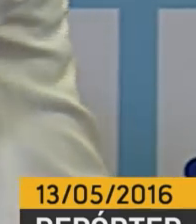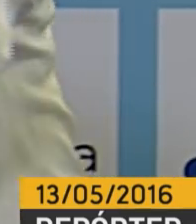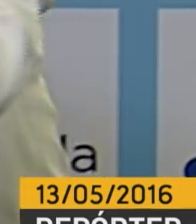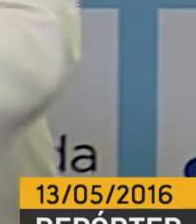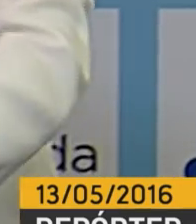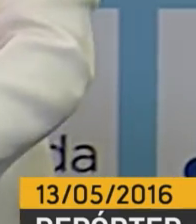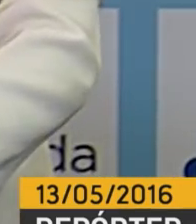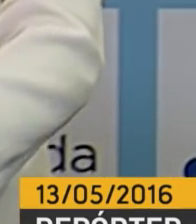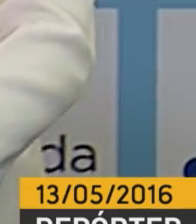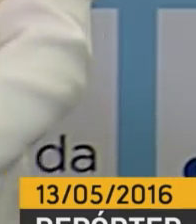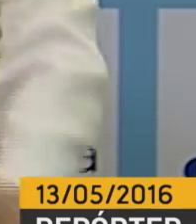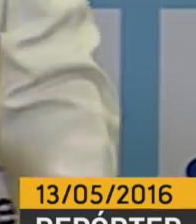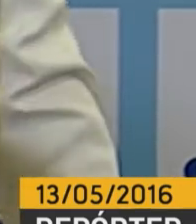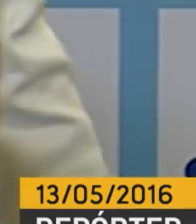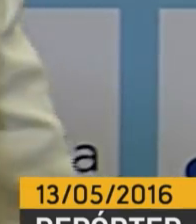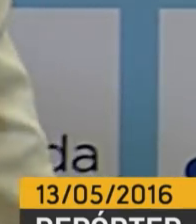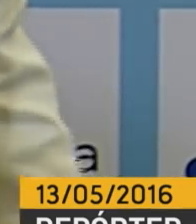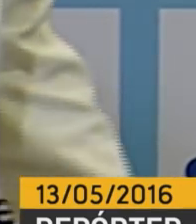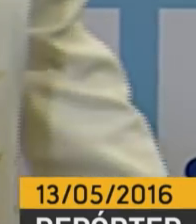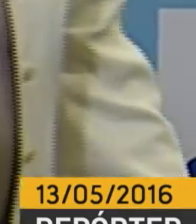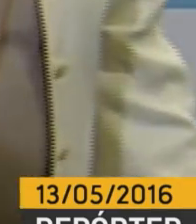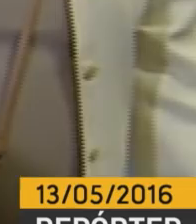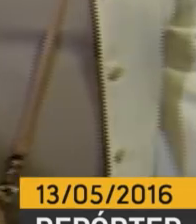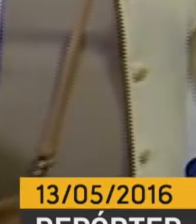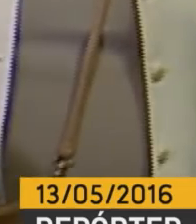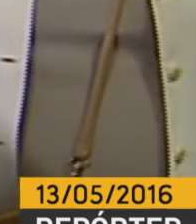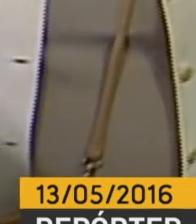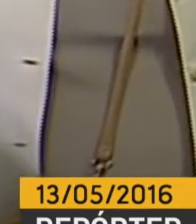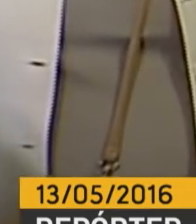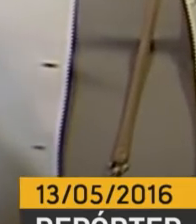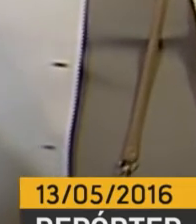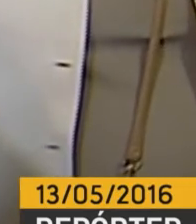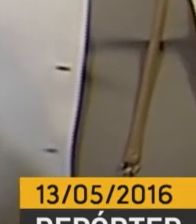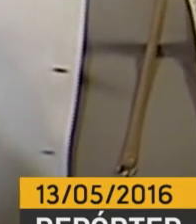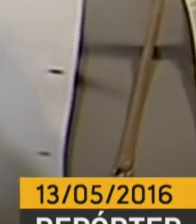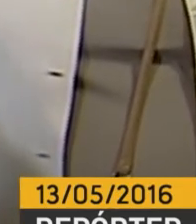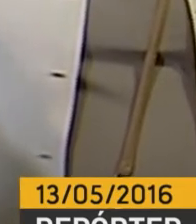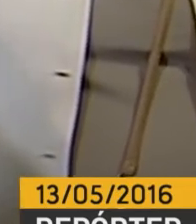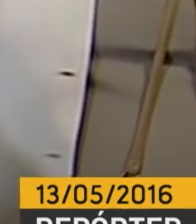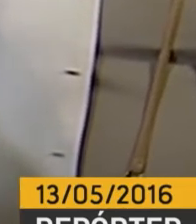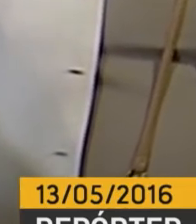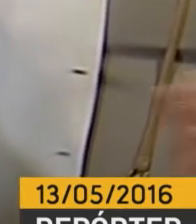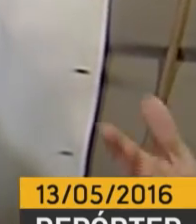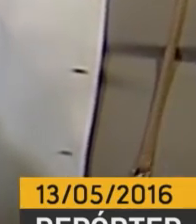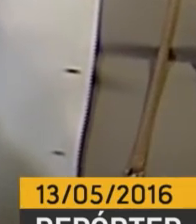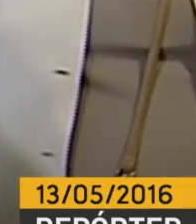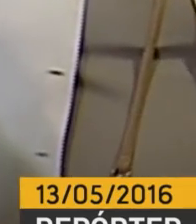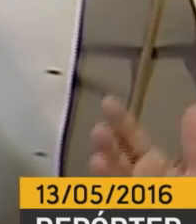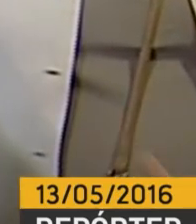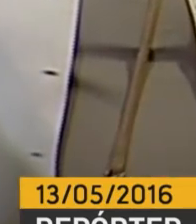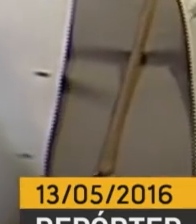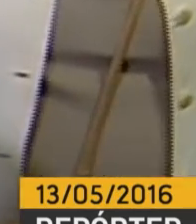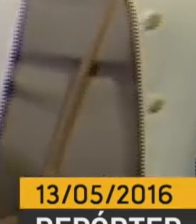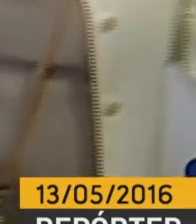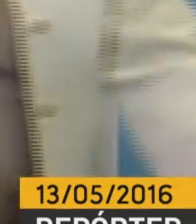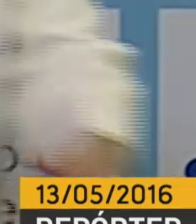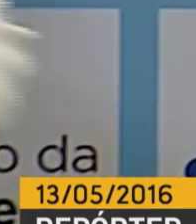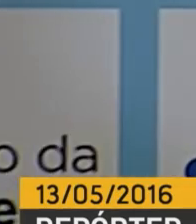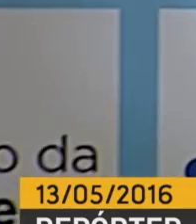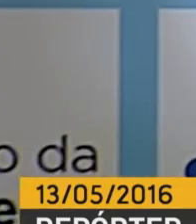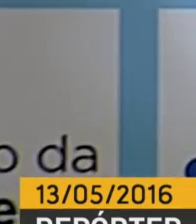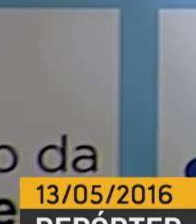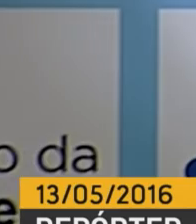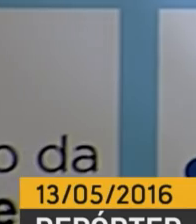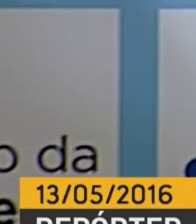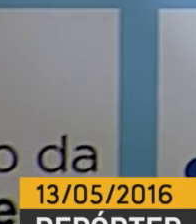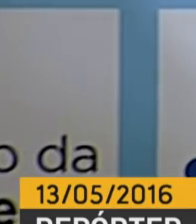rapidamente alguns pontos né que nós vamos tratar durante esse período são as linhas básicas da nossa